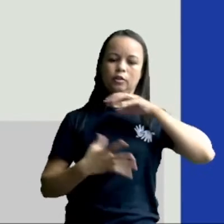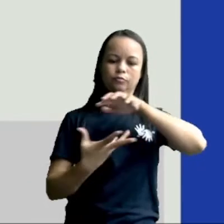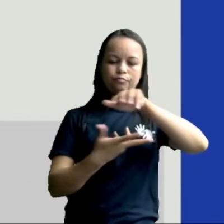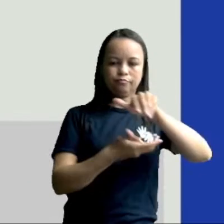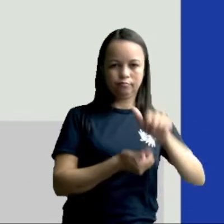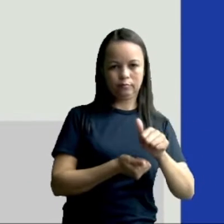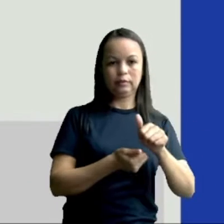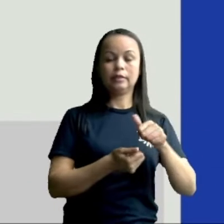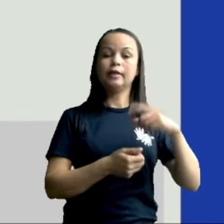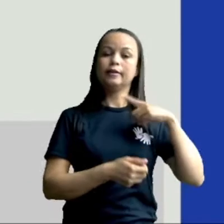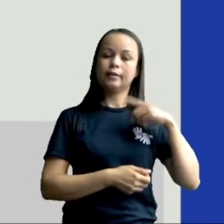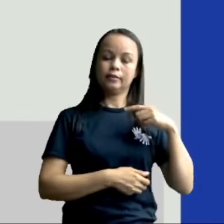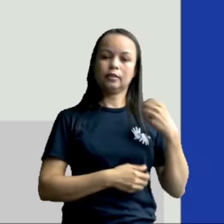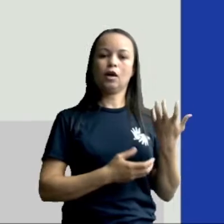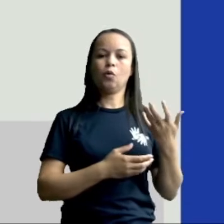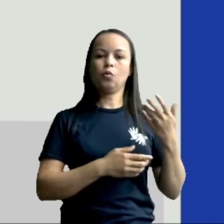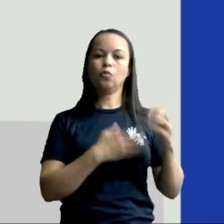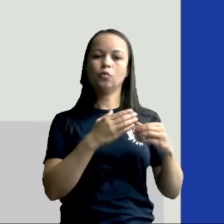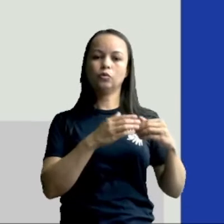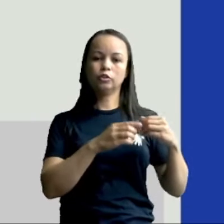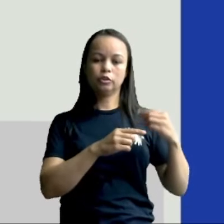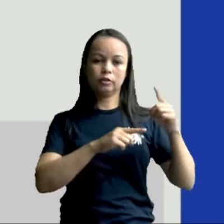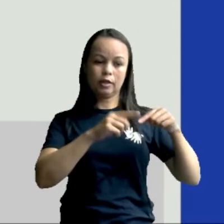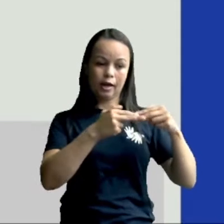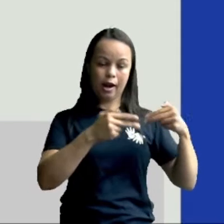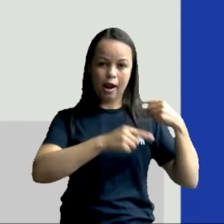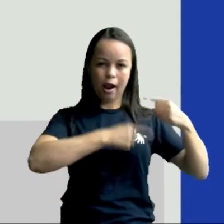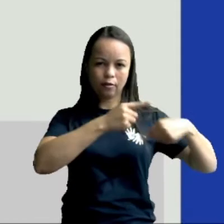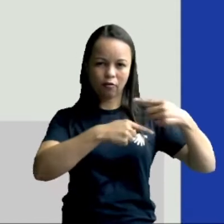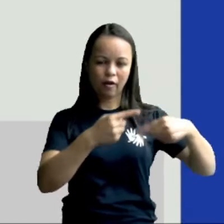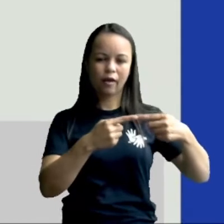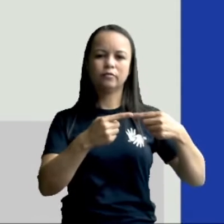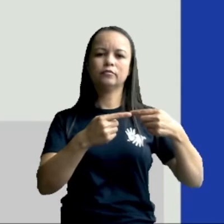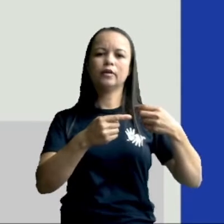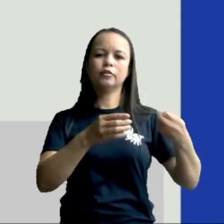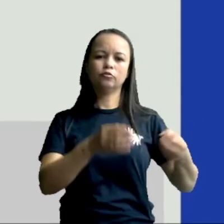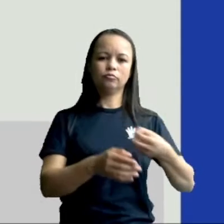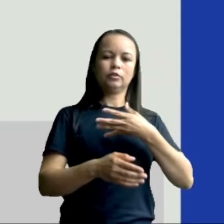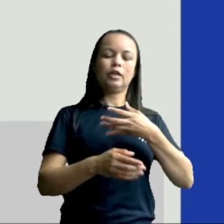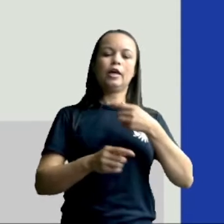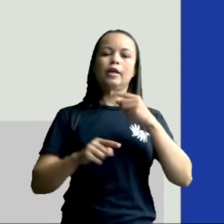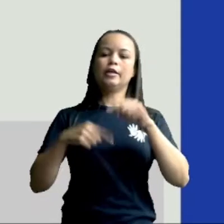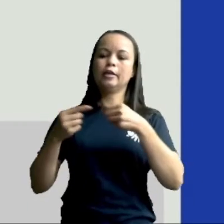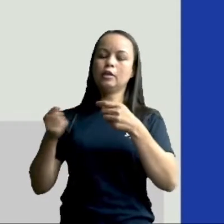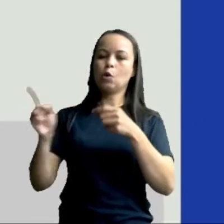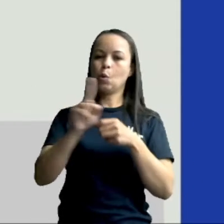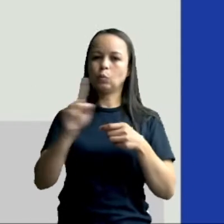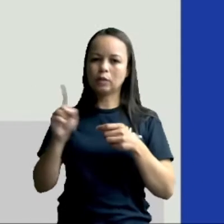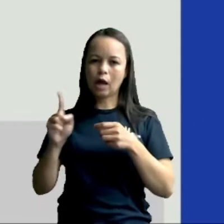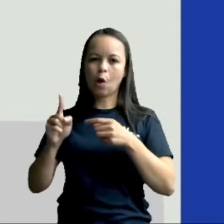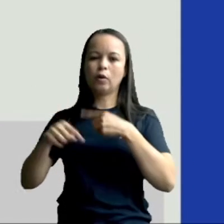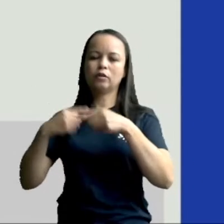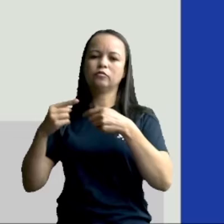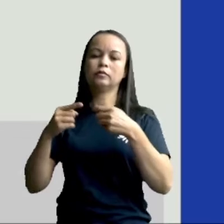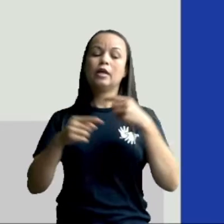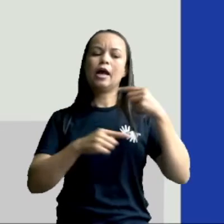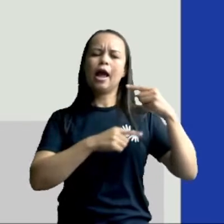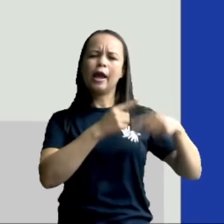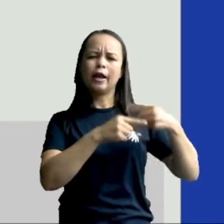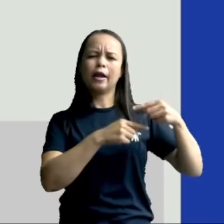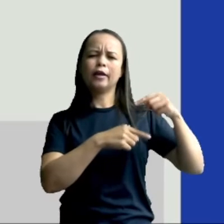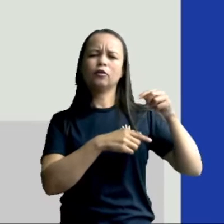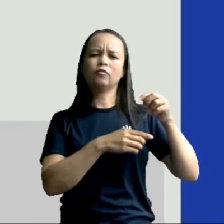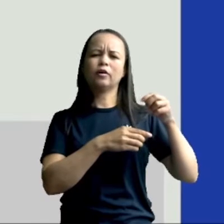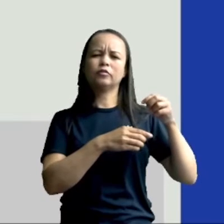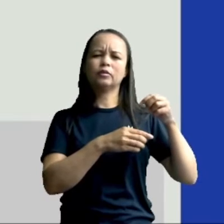que são os renováveis e os não renováveis. Qual é a diferença disso? Não renováveis é aquele que leva o maior